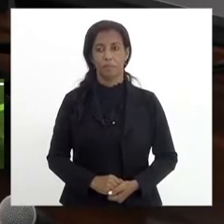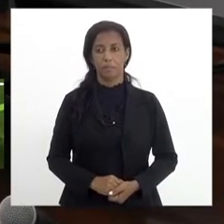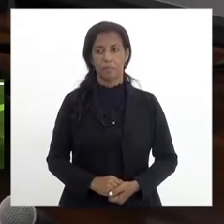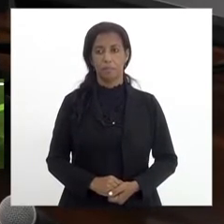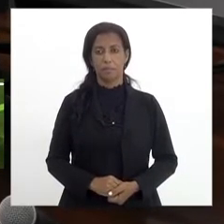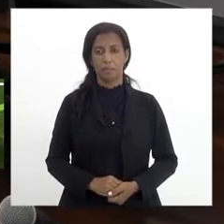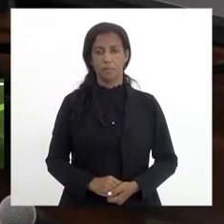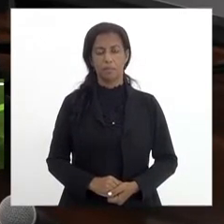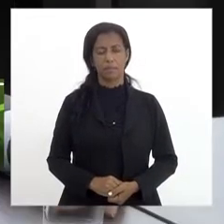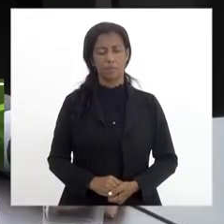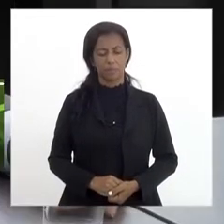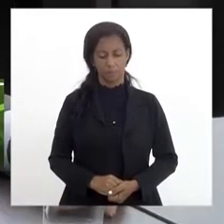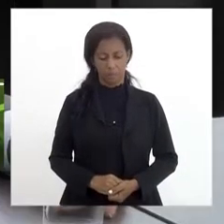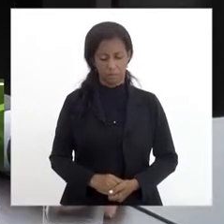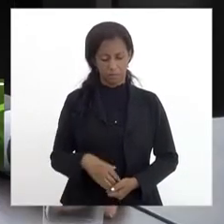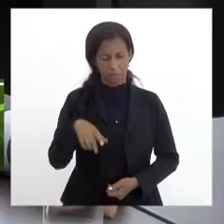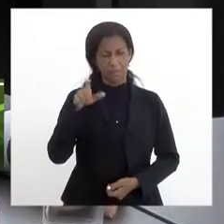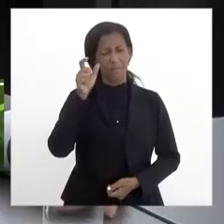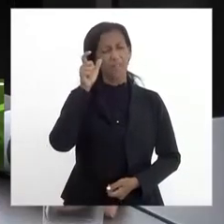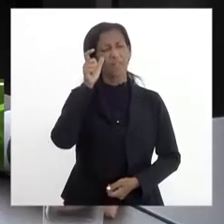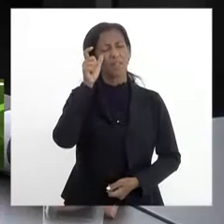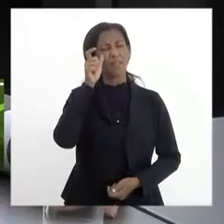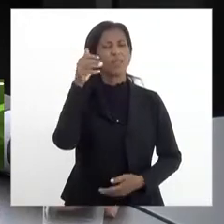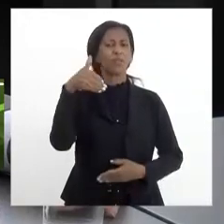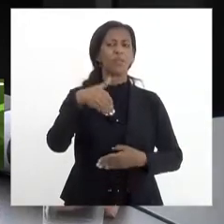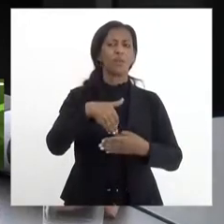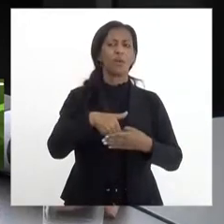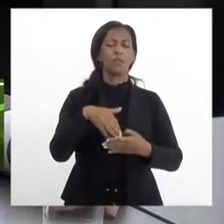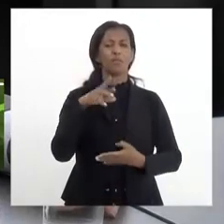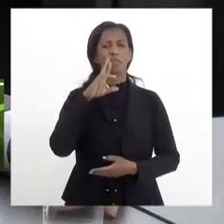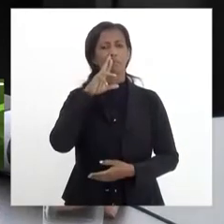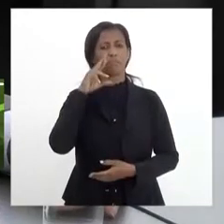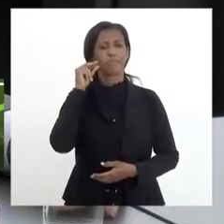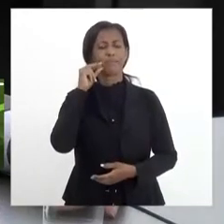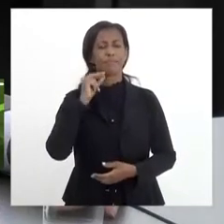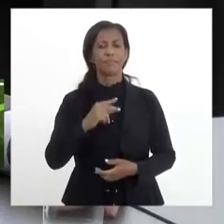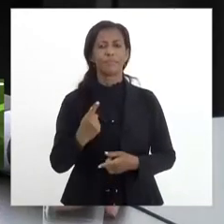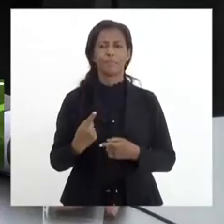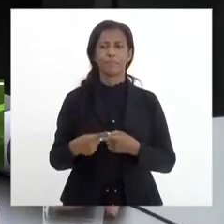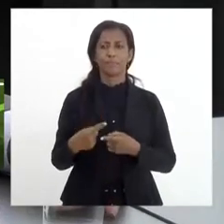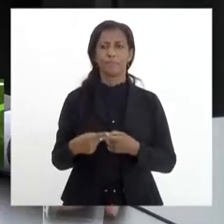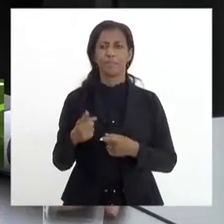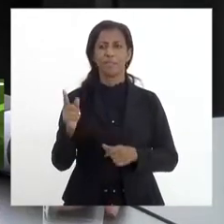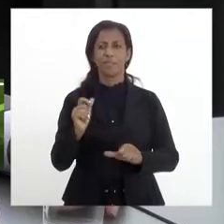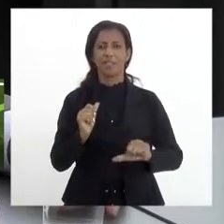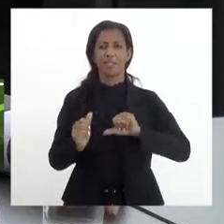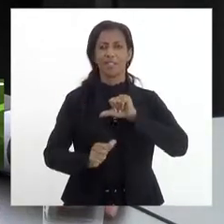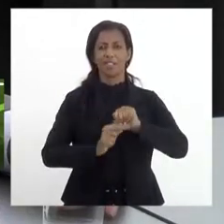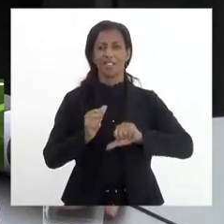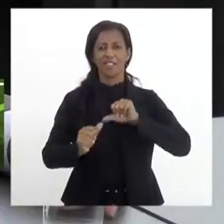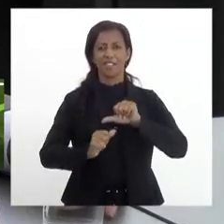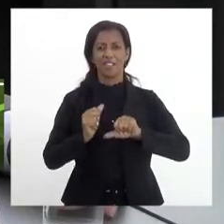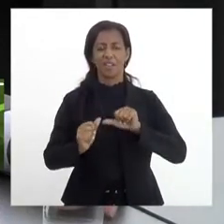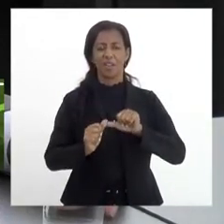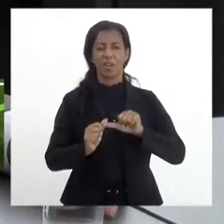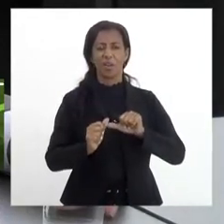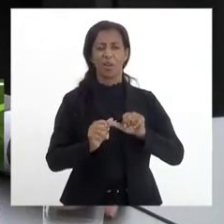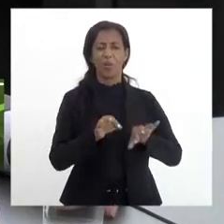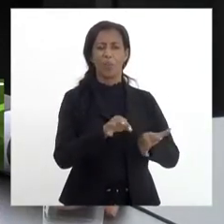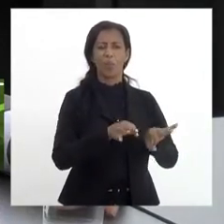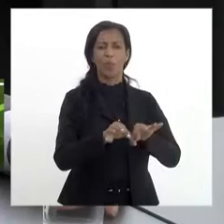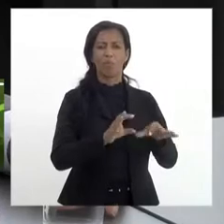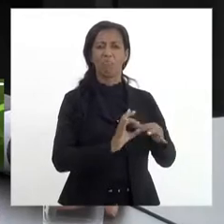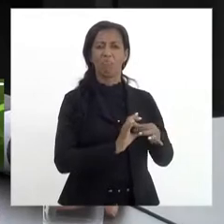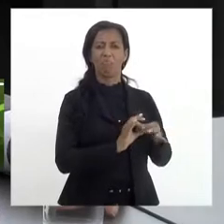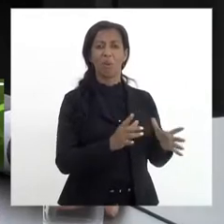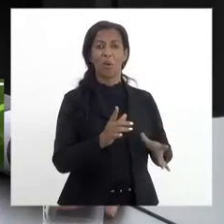Interessante esse voto do deputado Rosenberg Reis, né? Porque ele transforma o projeto autorizativo. Quando